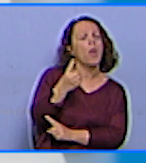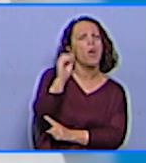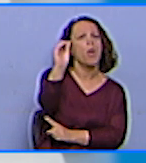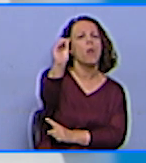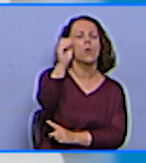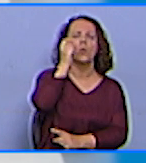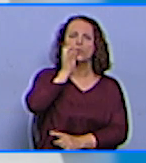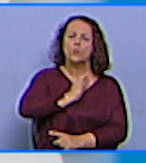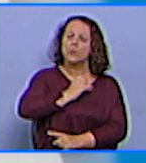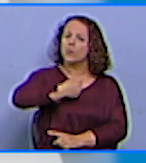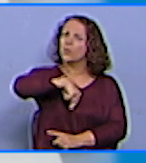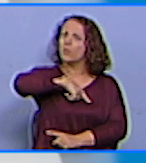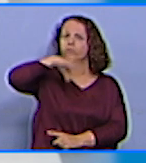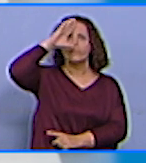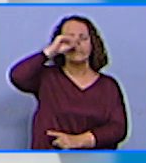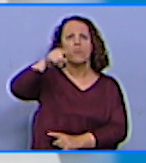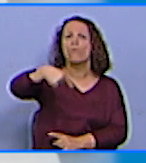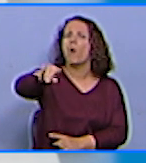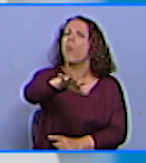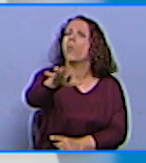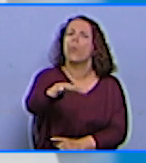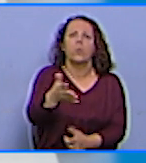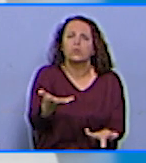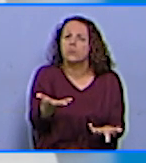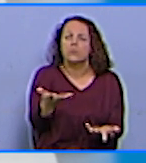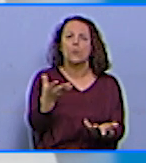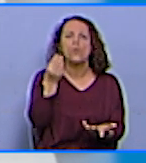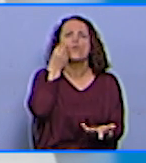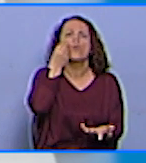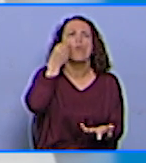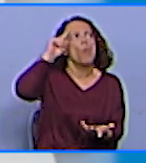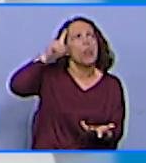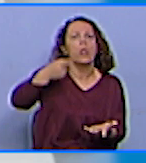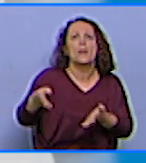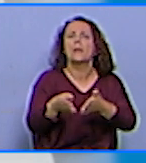não sabemos para onde vais. Como podemos conhecer o caminho?